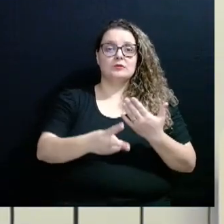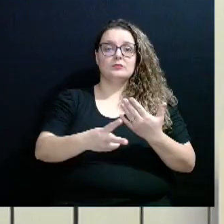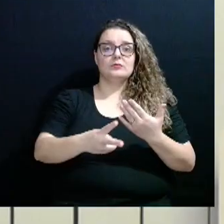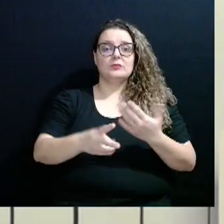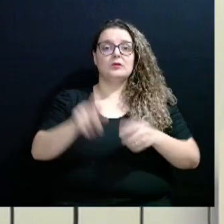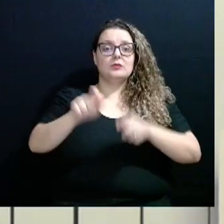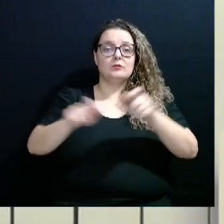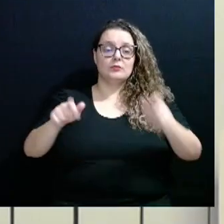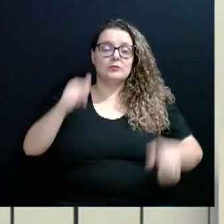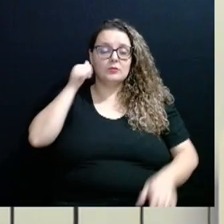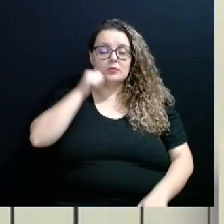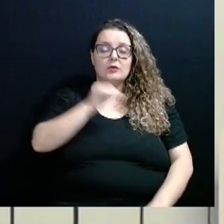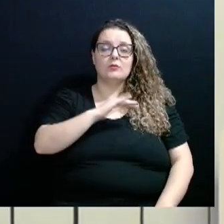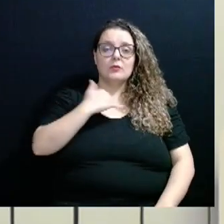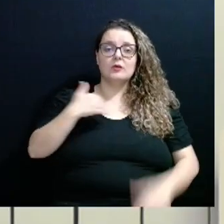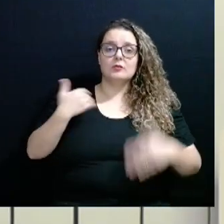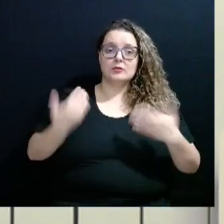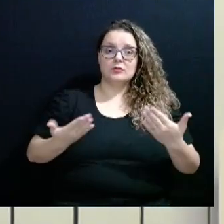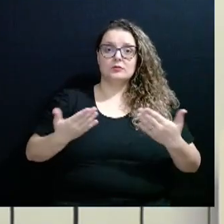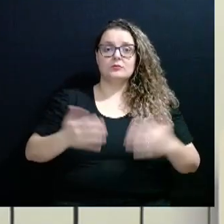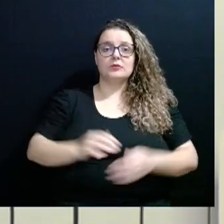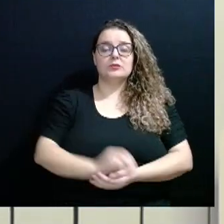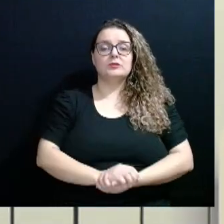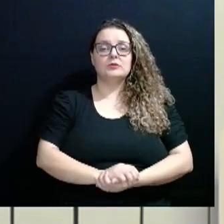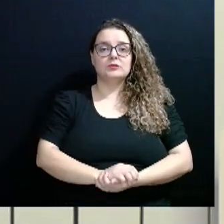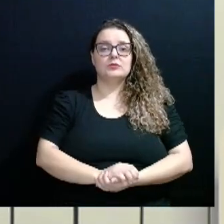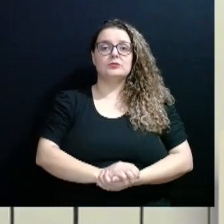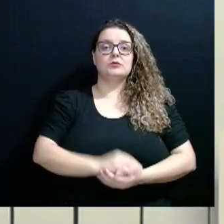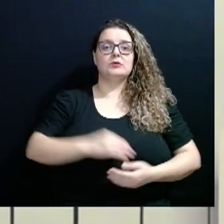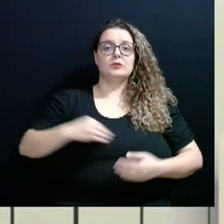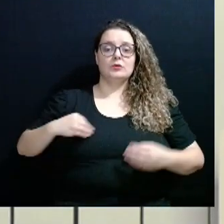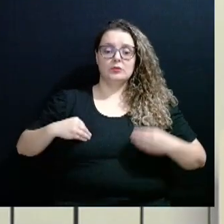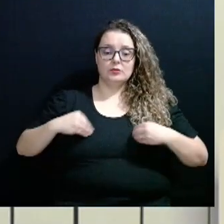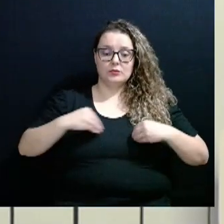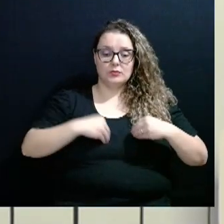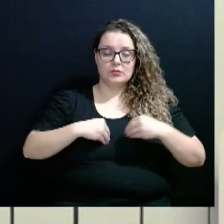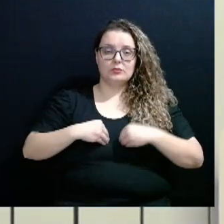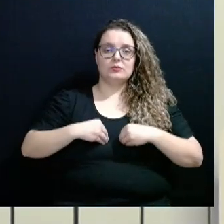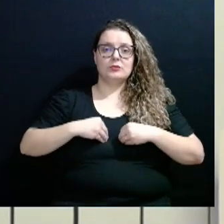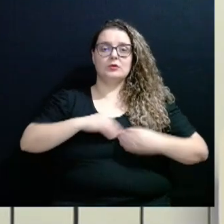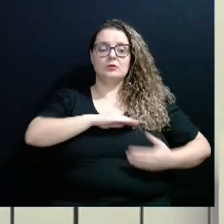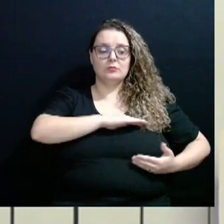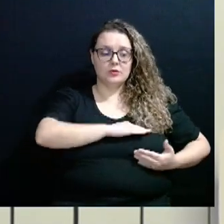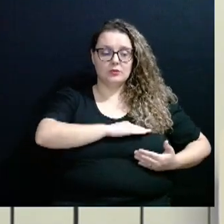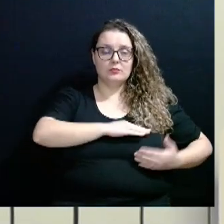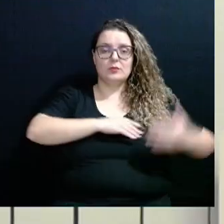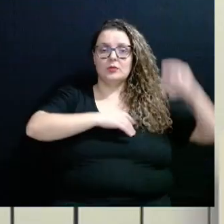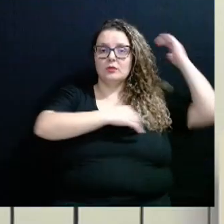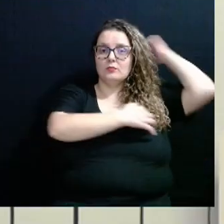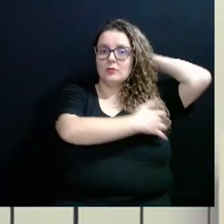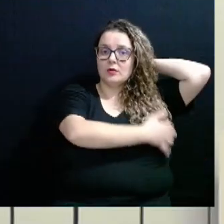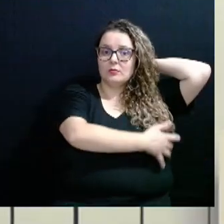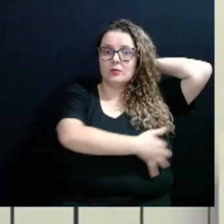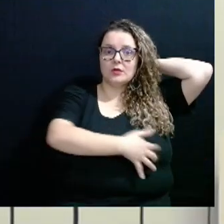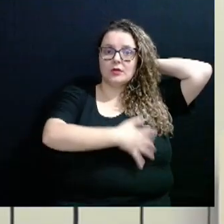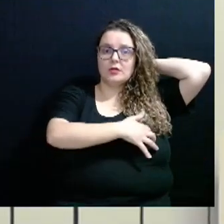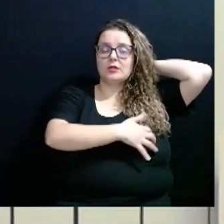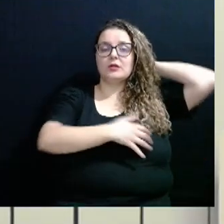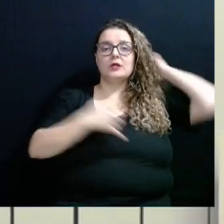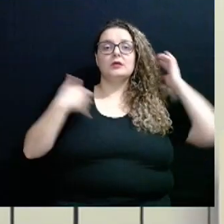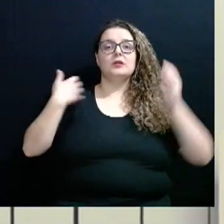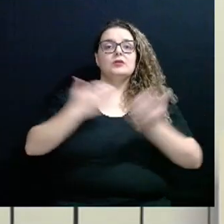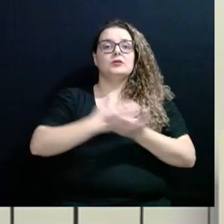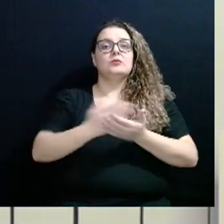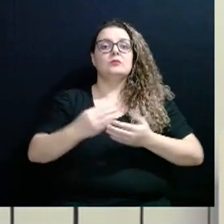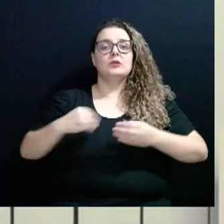o autoexame, a mamografia, a idade para começar a realizar o exame, de quanto em quanto tempo ele tem que